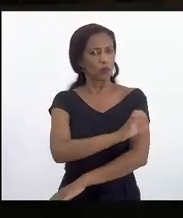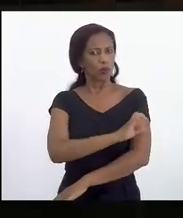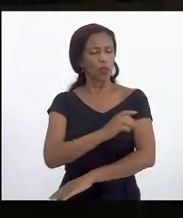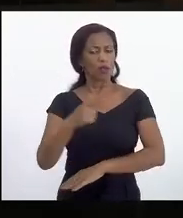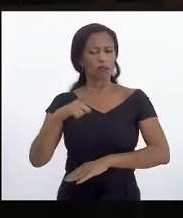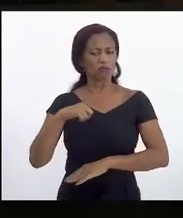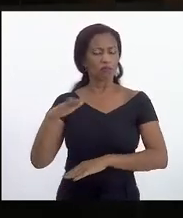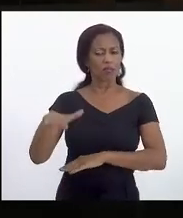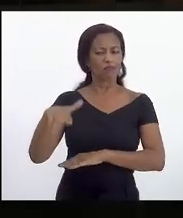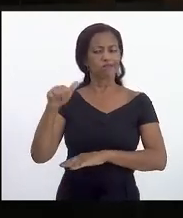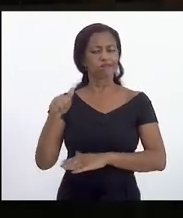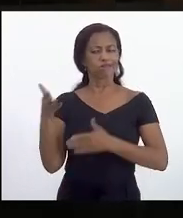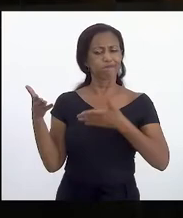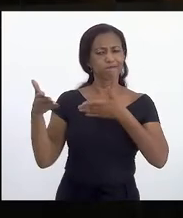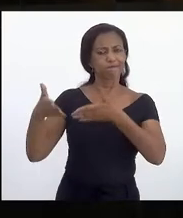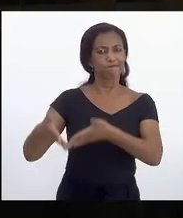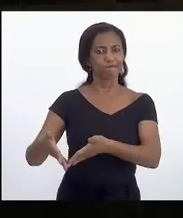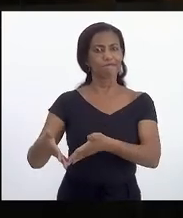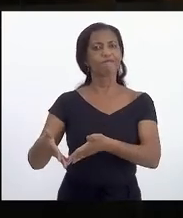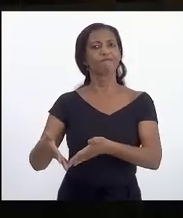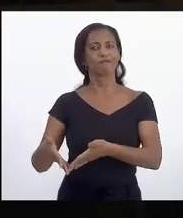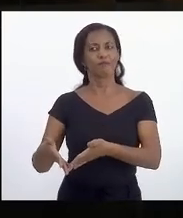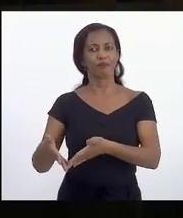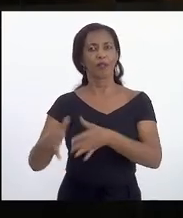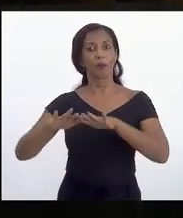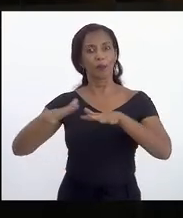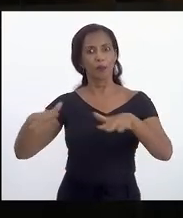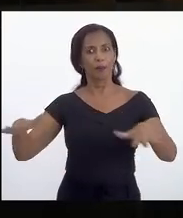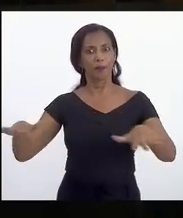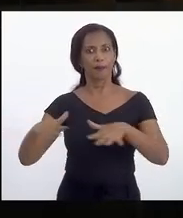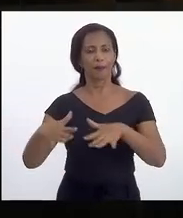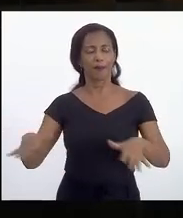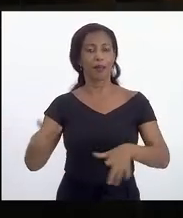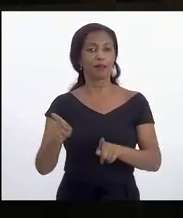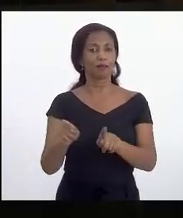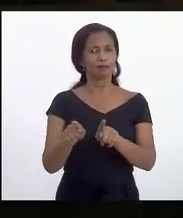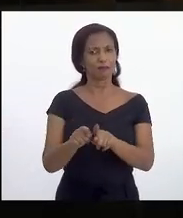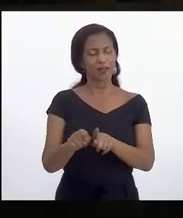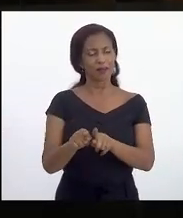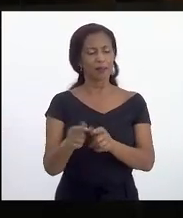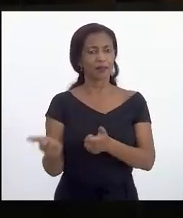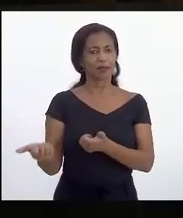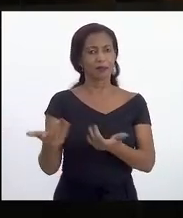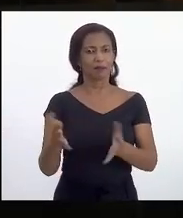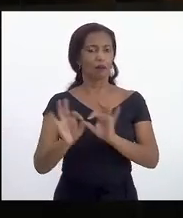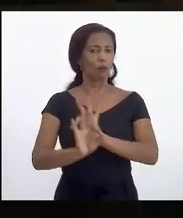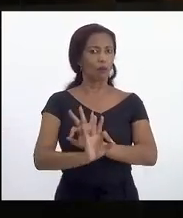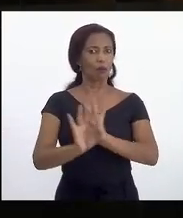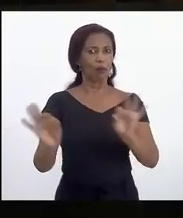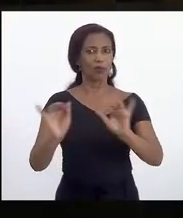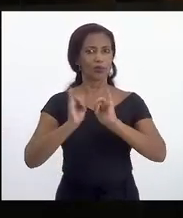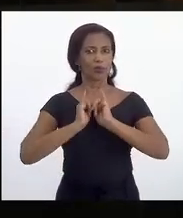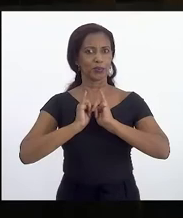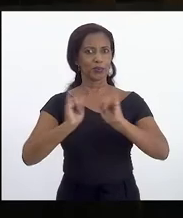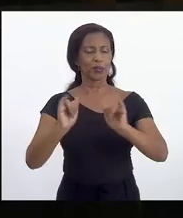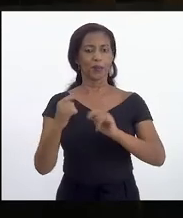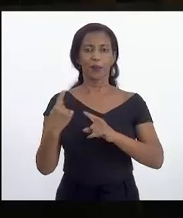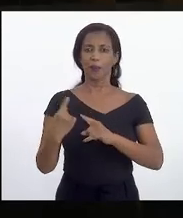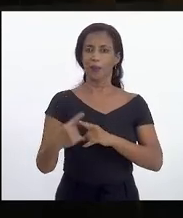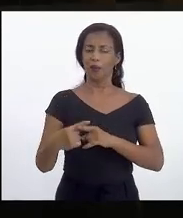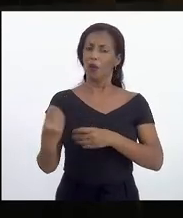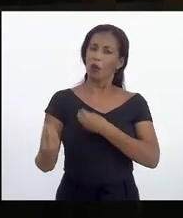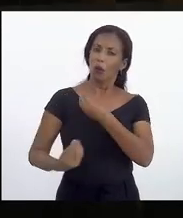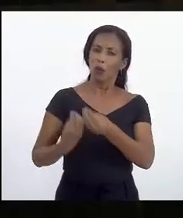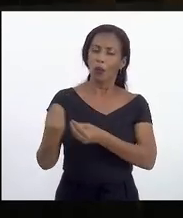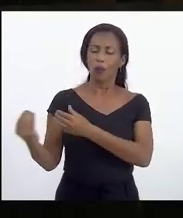vocacionado e muito vocacionado para o mar e também dar uma ótima notícia pô em